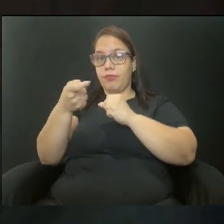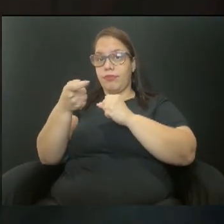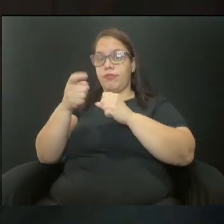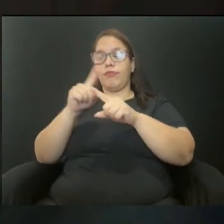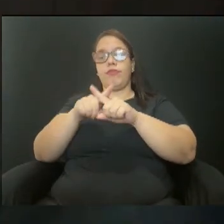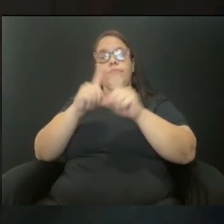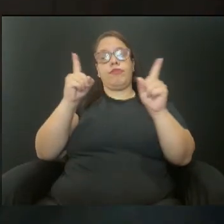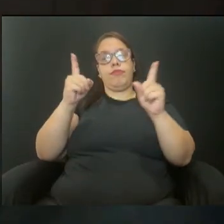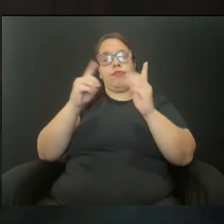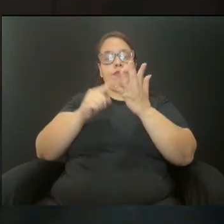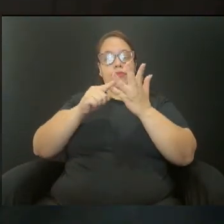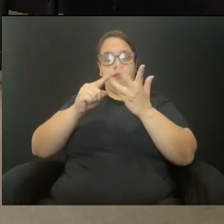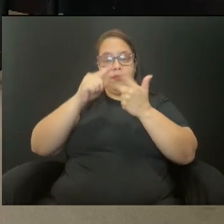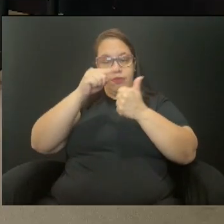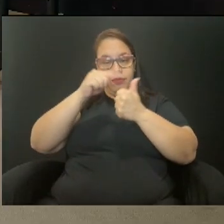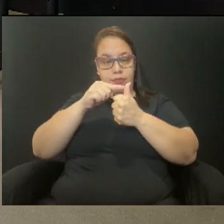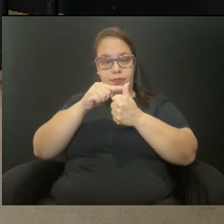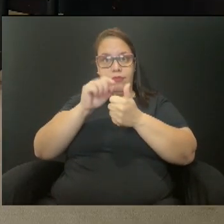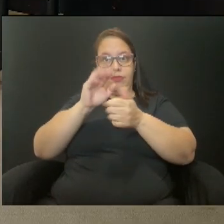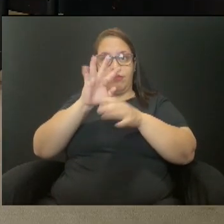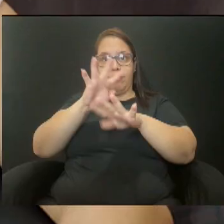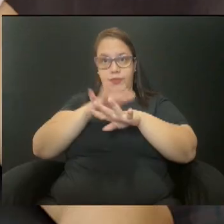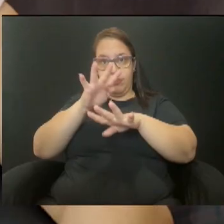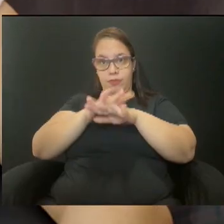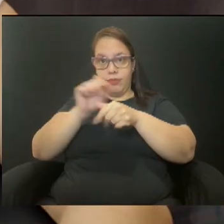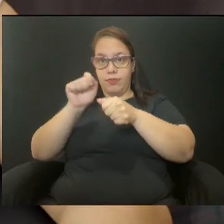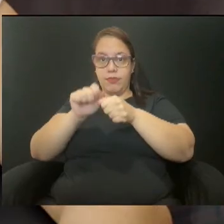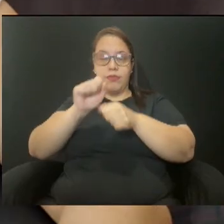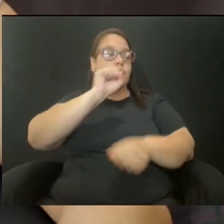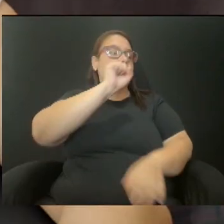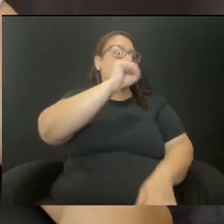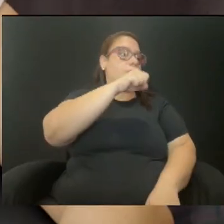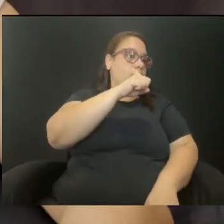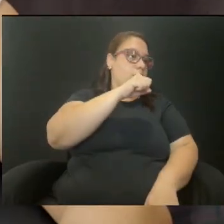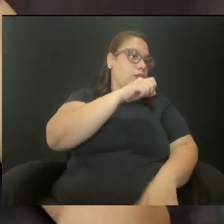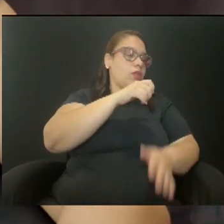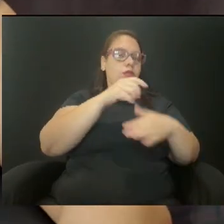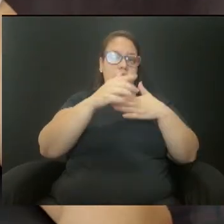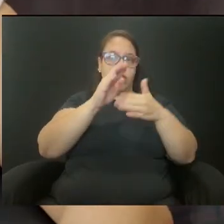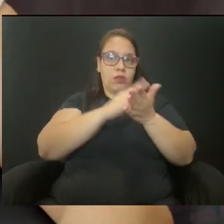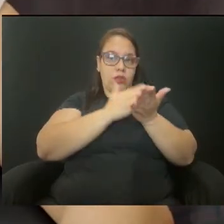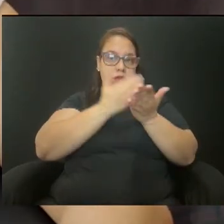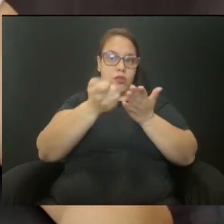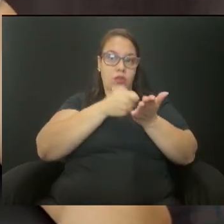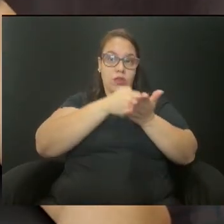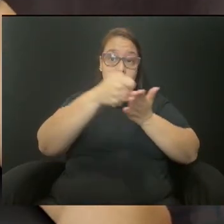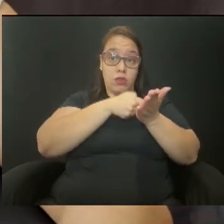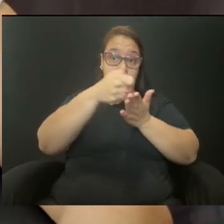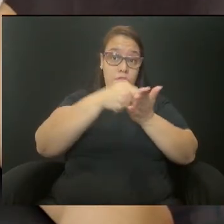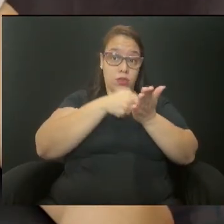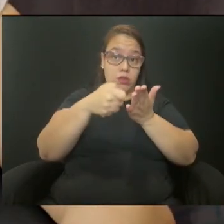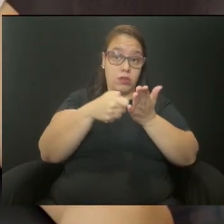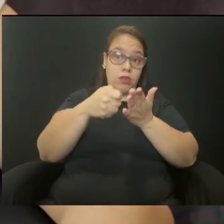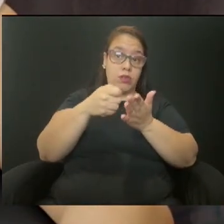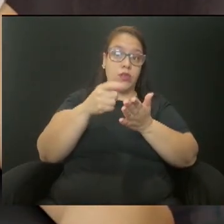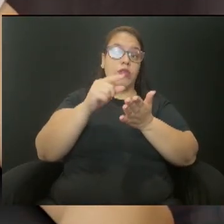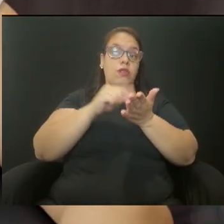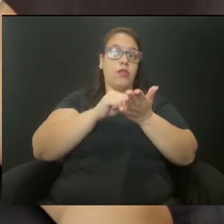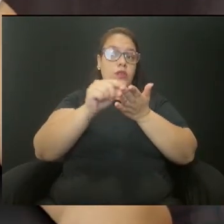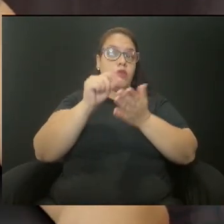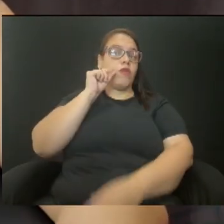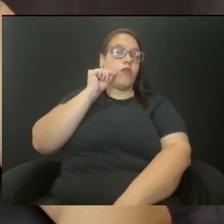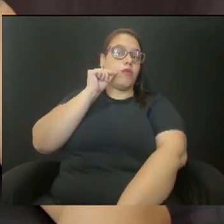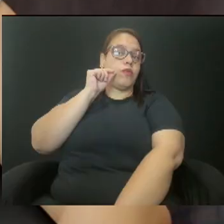benefícios. Essa conta que se faz, Exatamente. Pega um caderninho, já anota tudo ali e coloca na ponta do lápis os seus gastos, se realmente vale a pena,